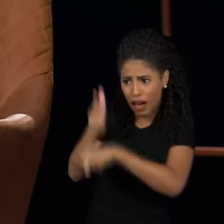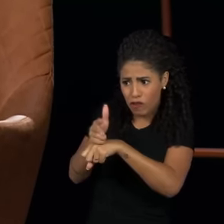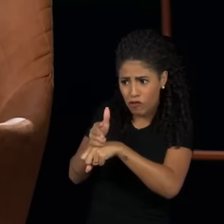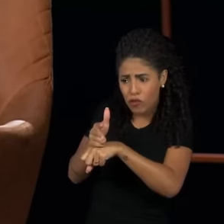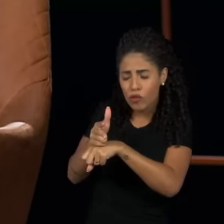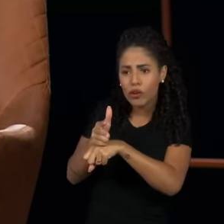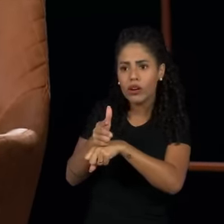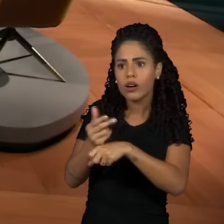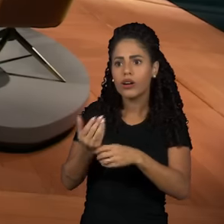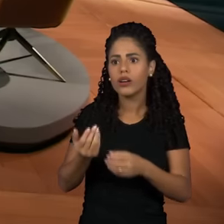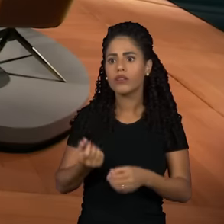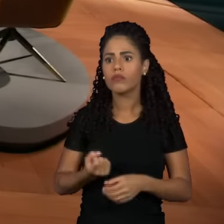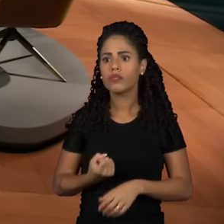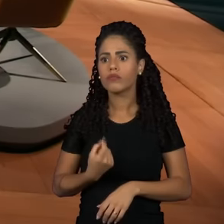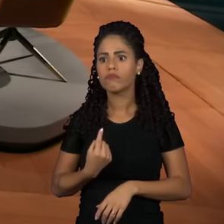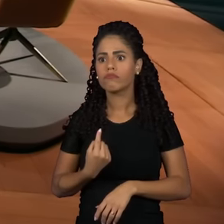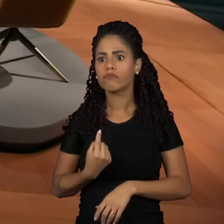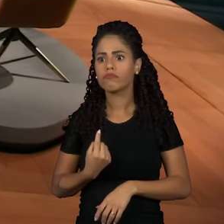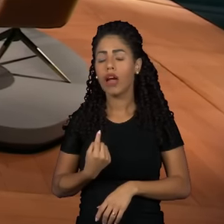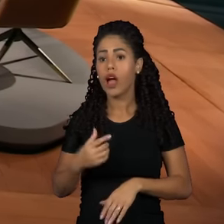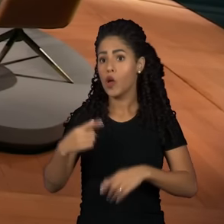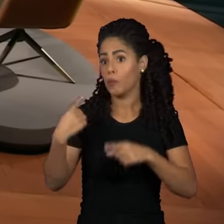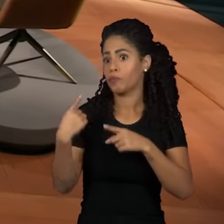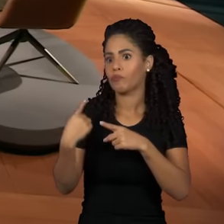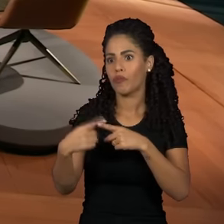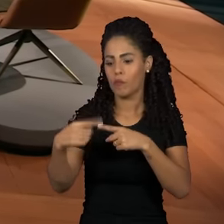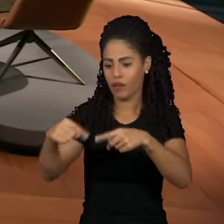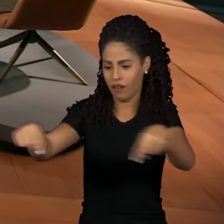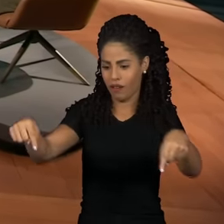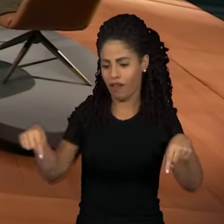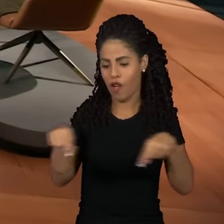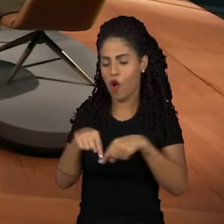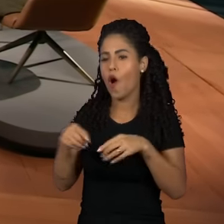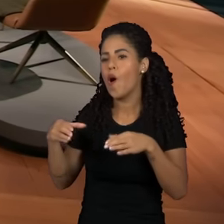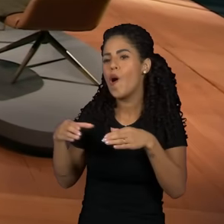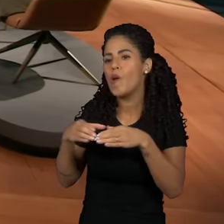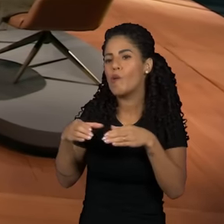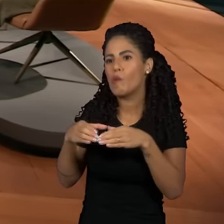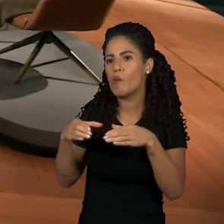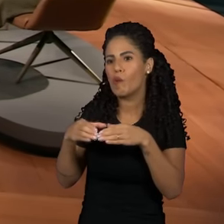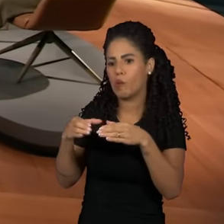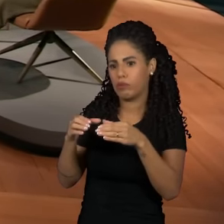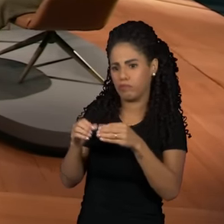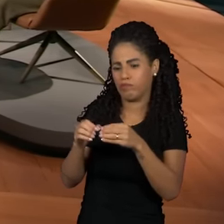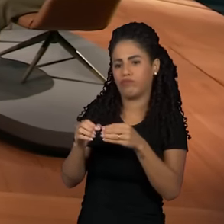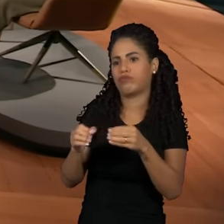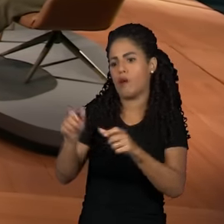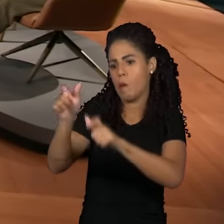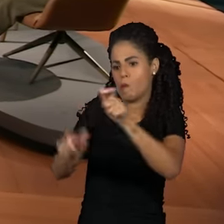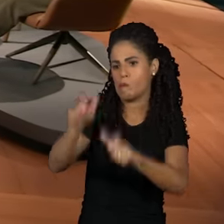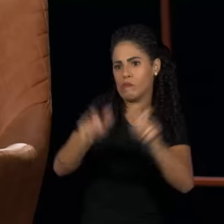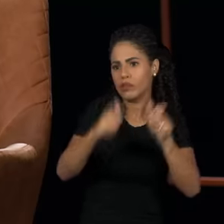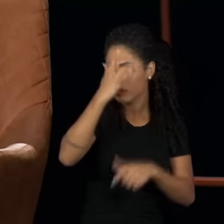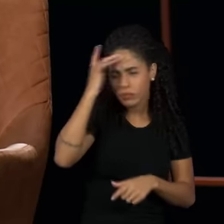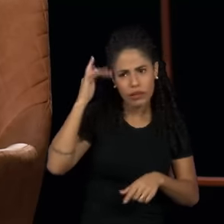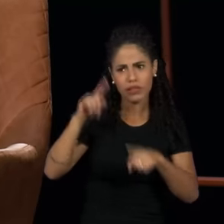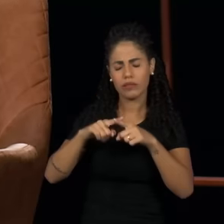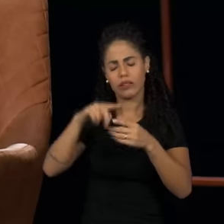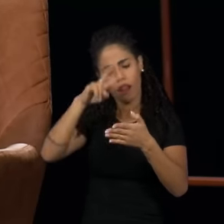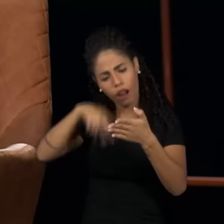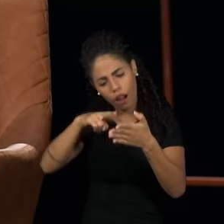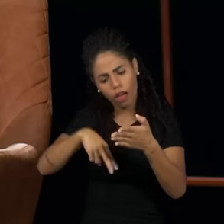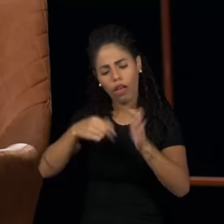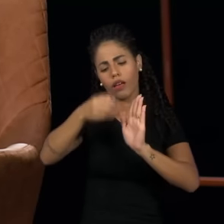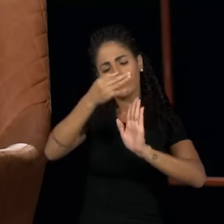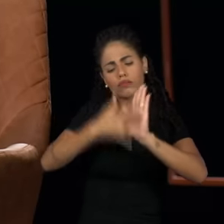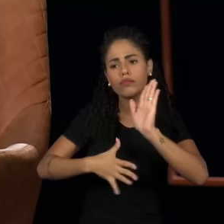pessoa também no set, ali, porque é uma equipe gigante, às vezes a pessoa não tem tempo de ler todos os episódios, está ali fazendo o trabalho que foi dado.